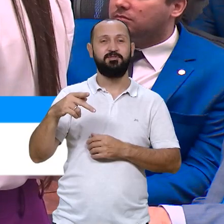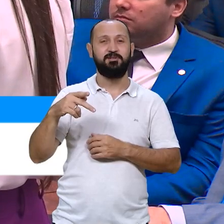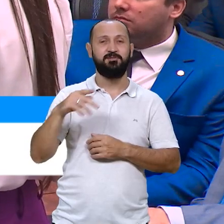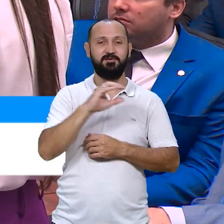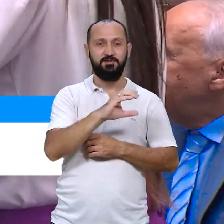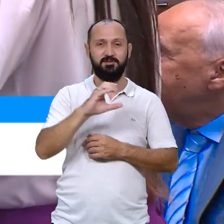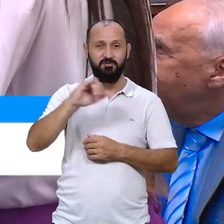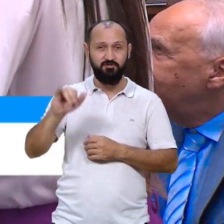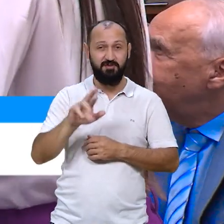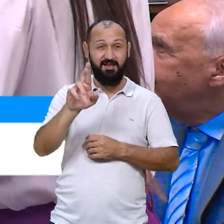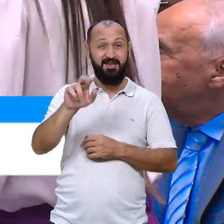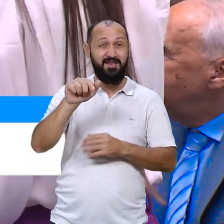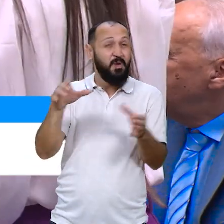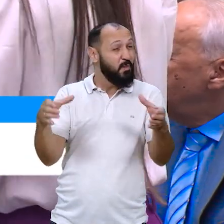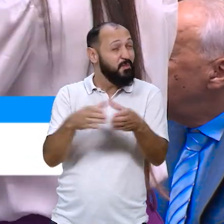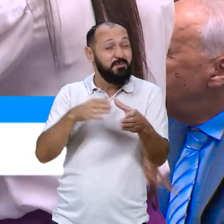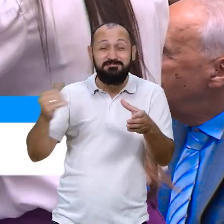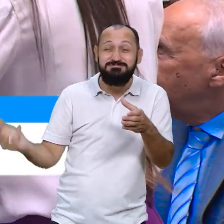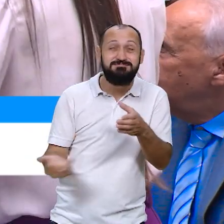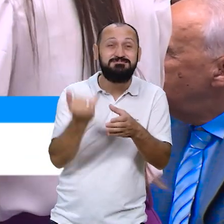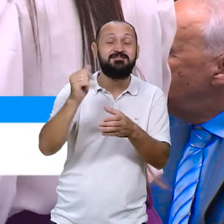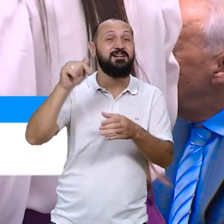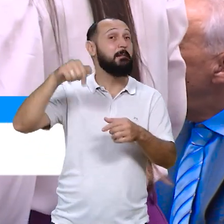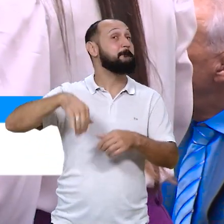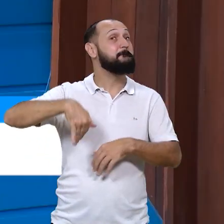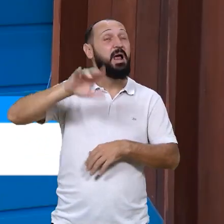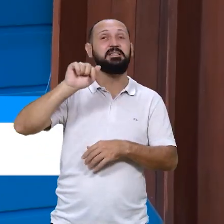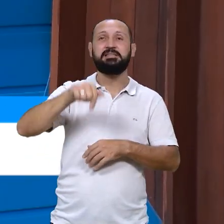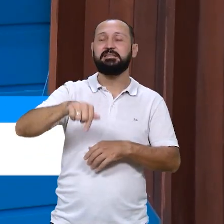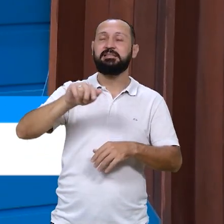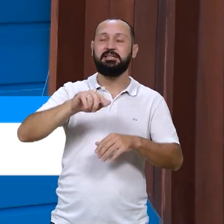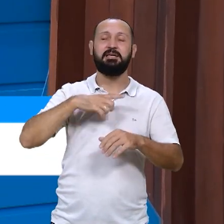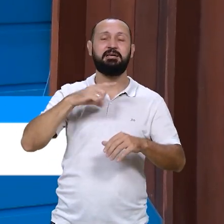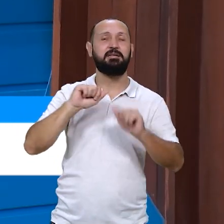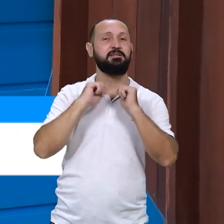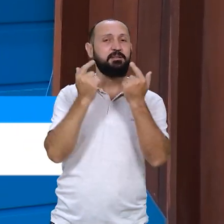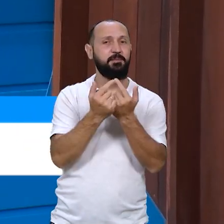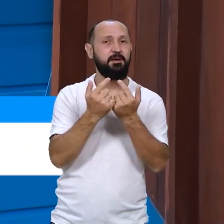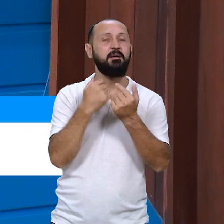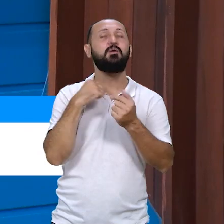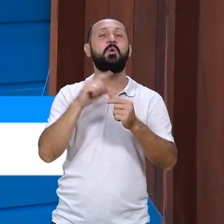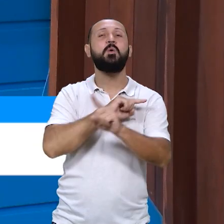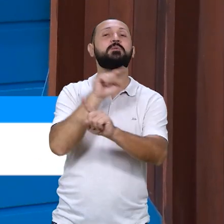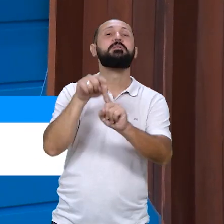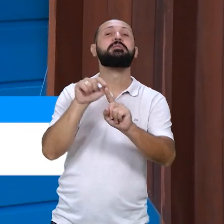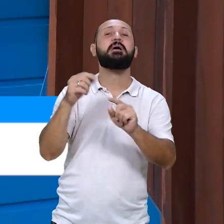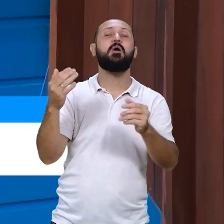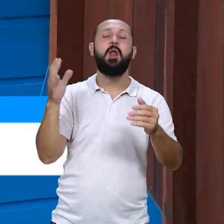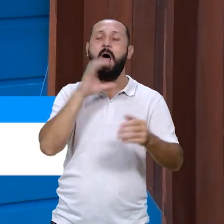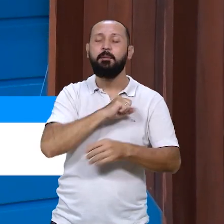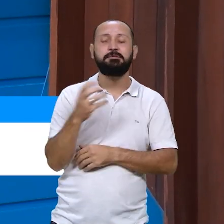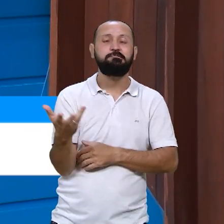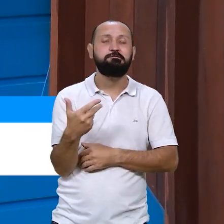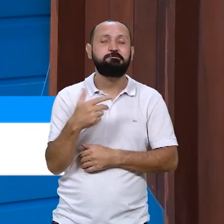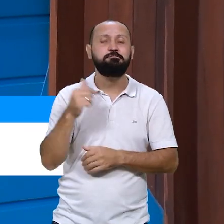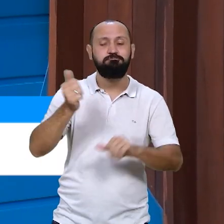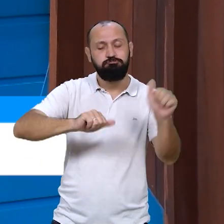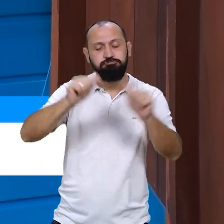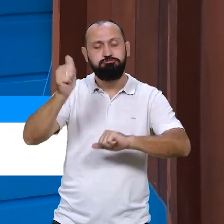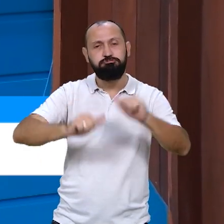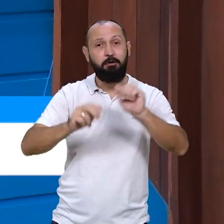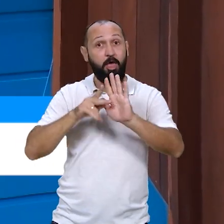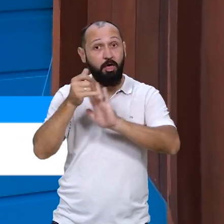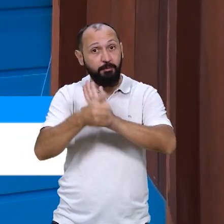Justiça e Redação, considerada a mais importante da Casa de Leis, falou que a missão neste segundo semestre é continuar dando